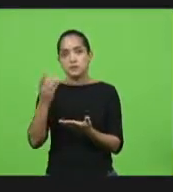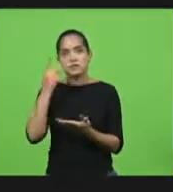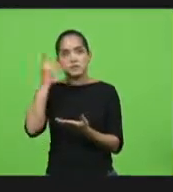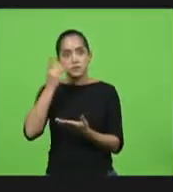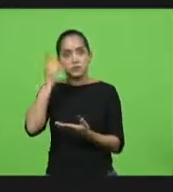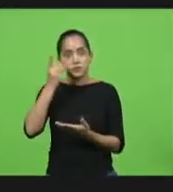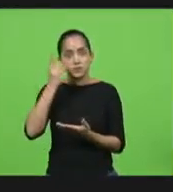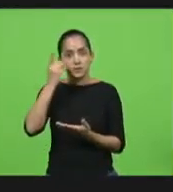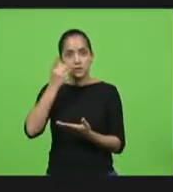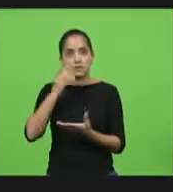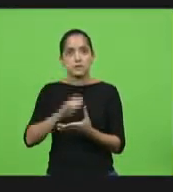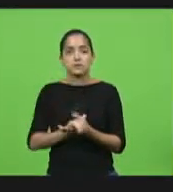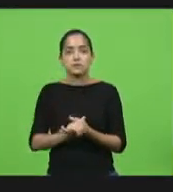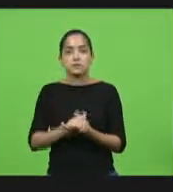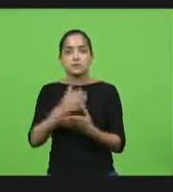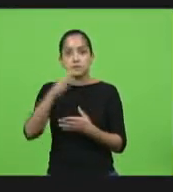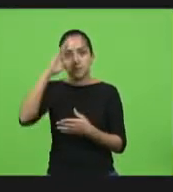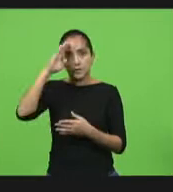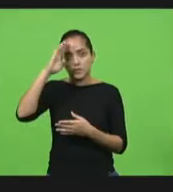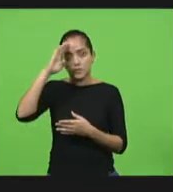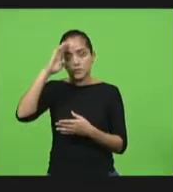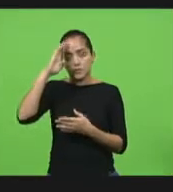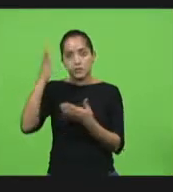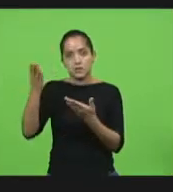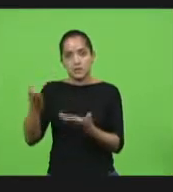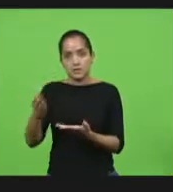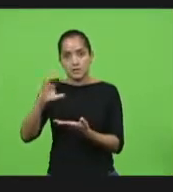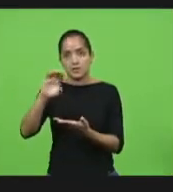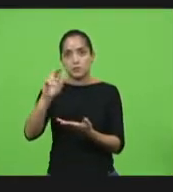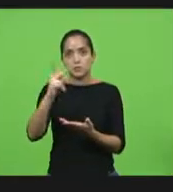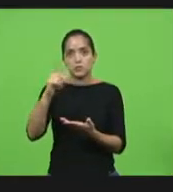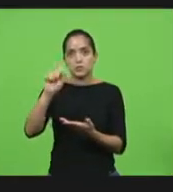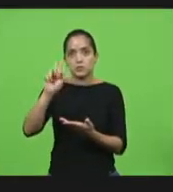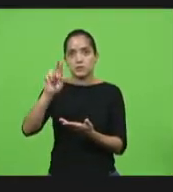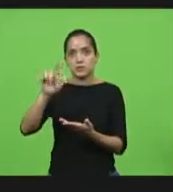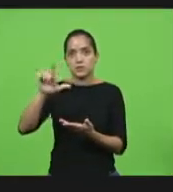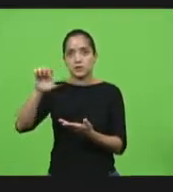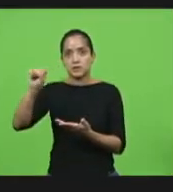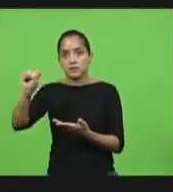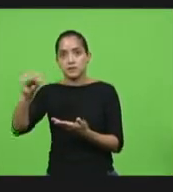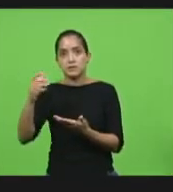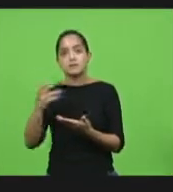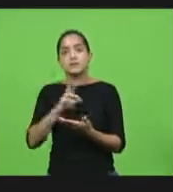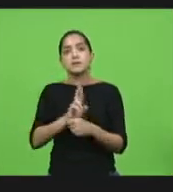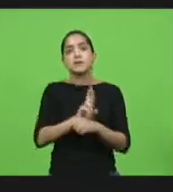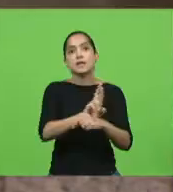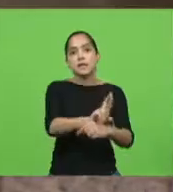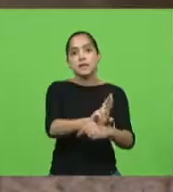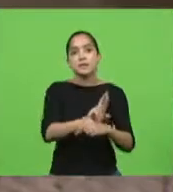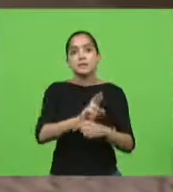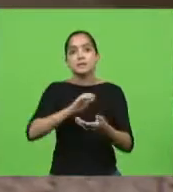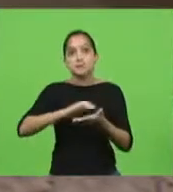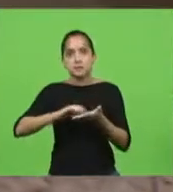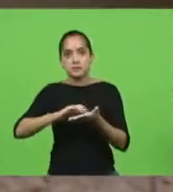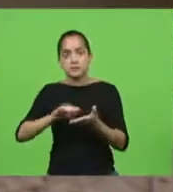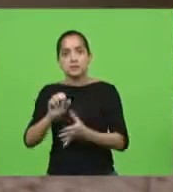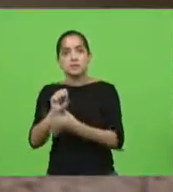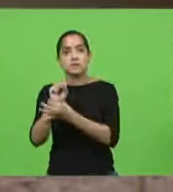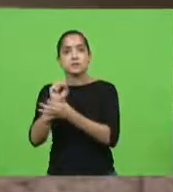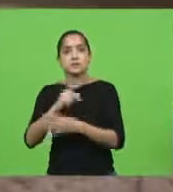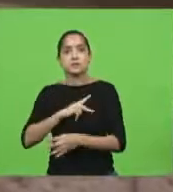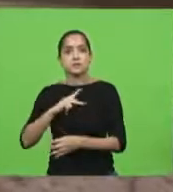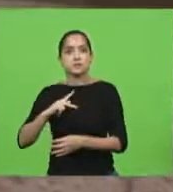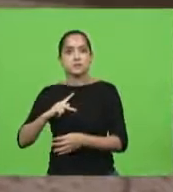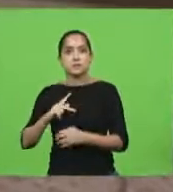tarde ao Coronel Charles, que nesse ato representa aqui a Secretaria de Estado de Segurança.